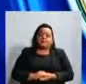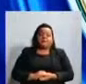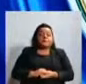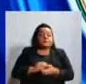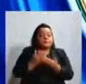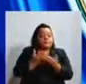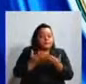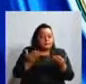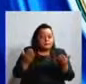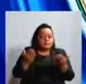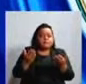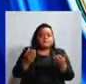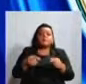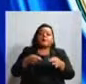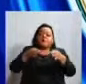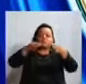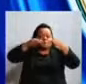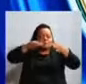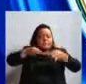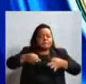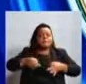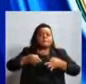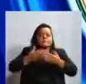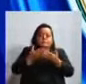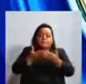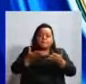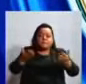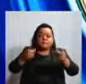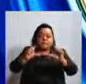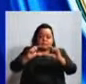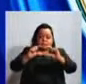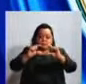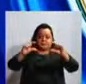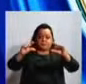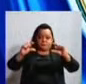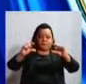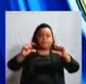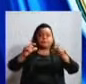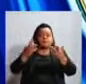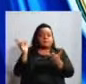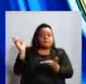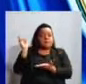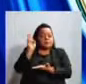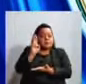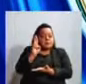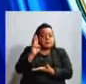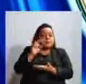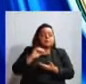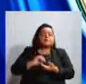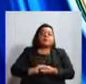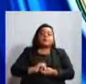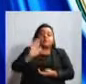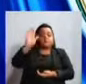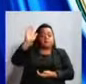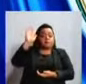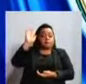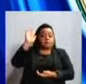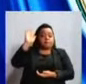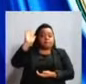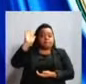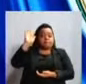Apenas para confirmar a lisura do nosso debate, está aqui o último nome. E quem responde esta pergunta é o candidato